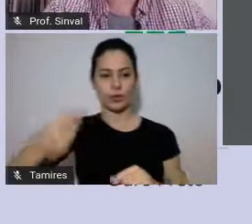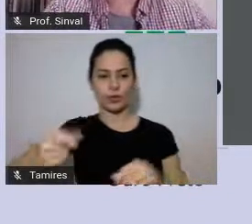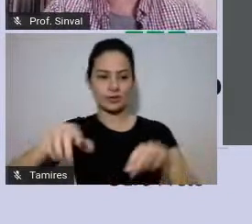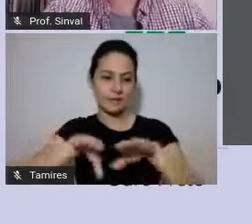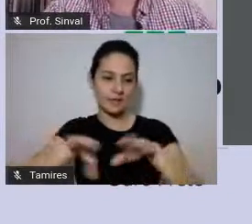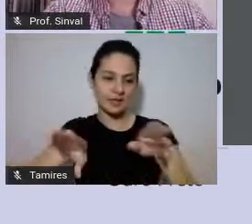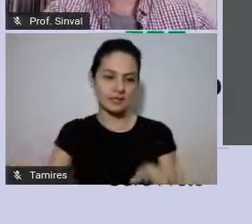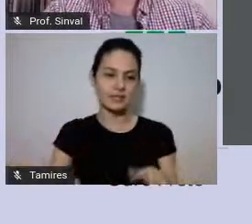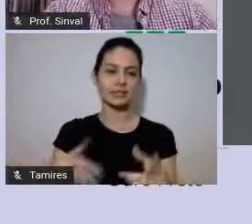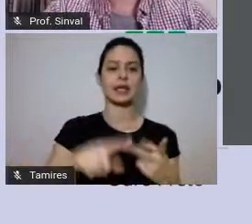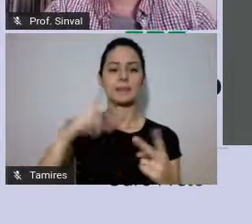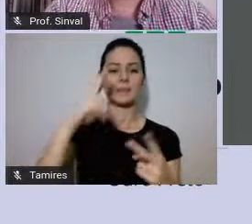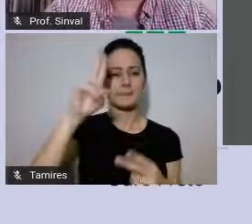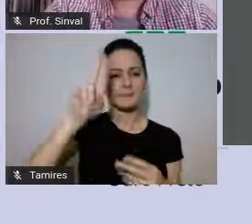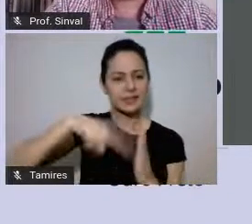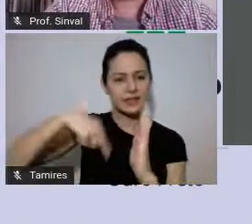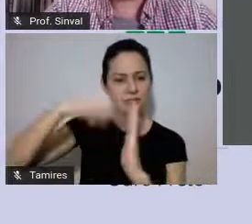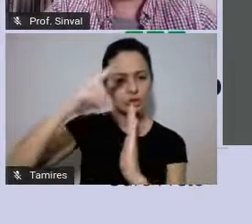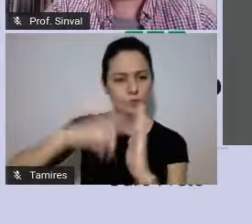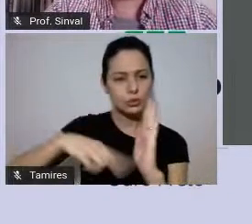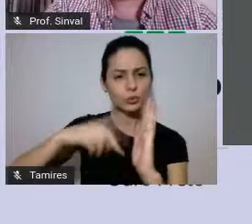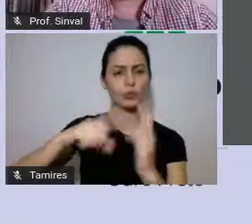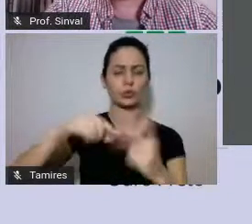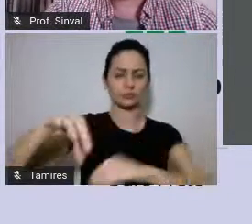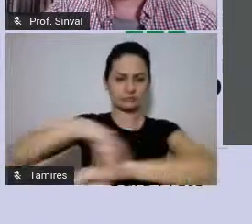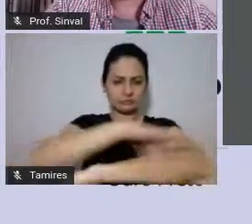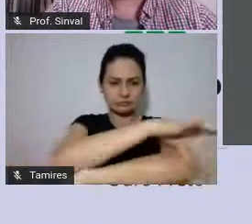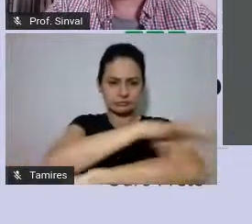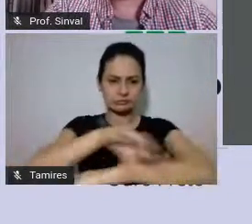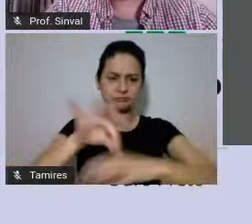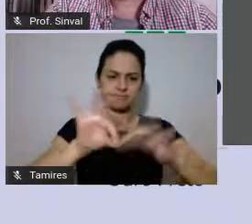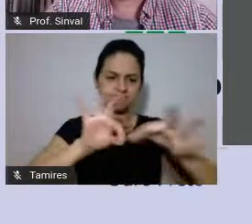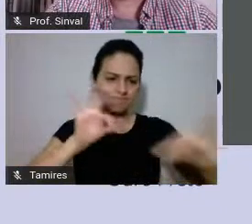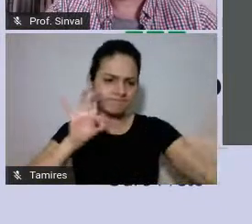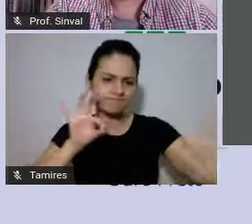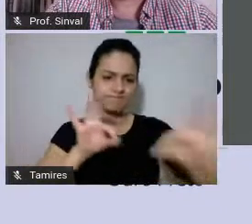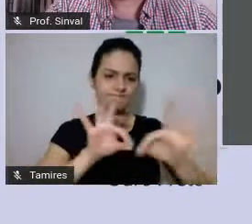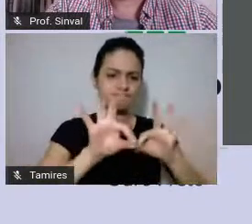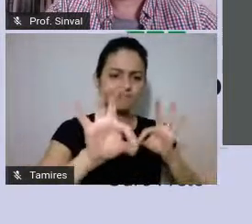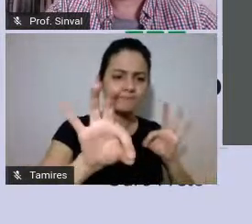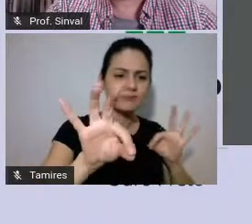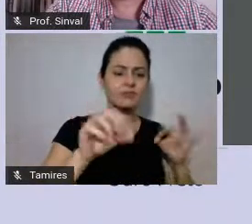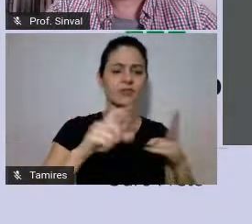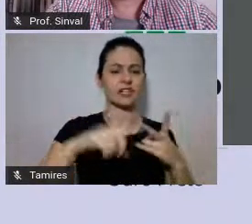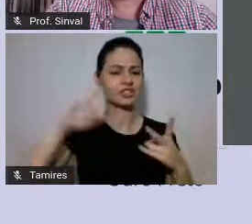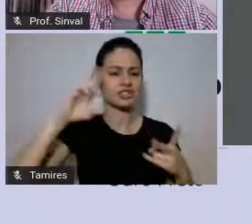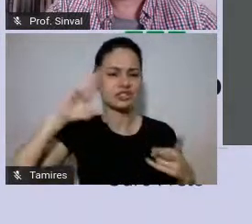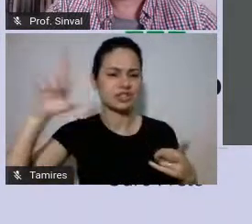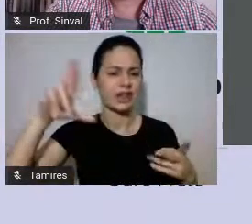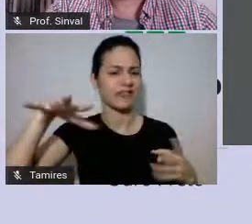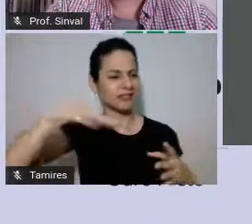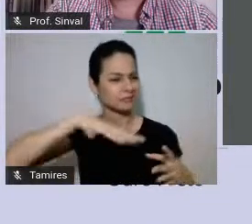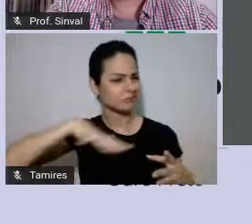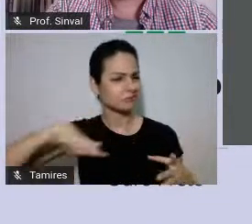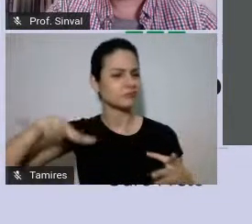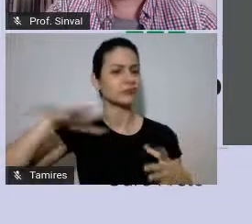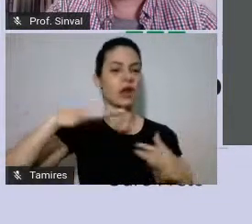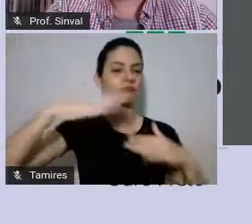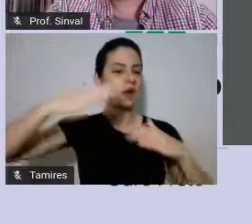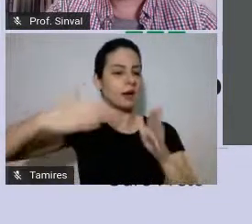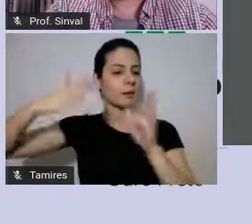pintores, cartógrafo, o chefe do estábulo, uma série de outros indivíduos, e assim